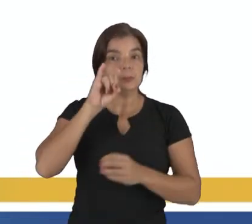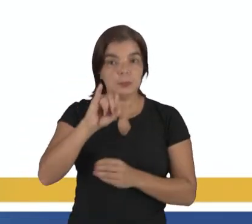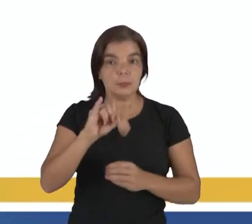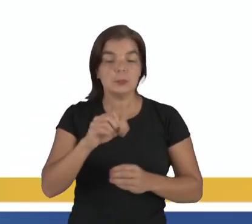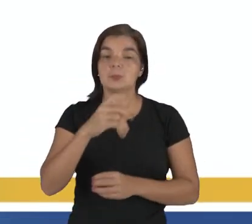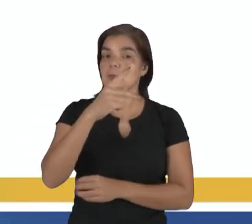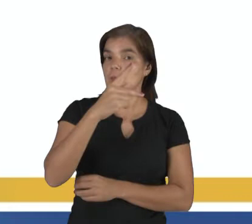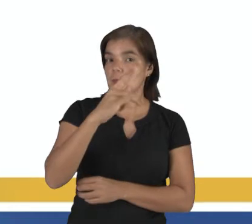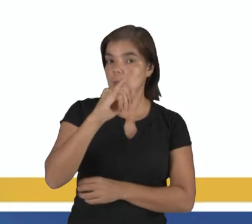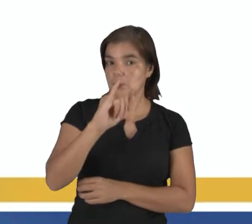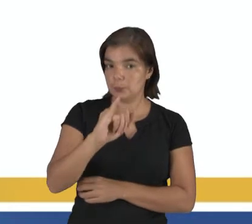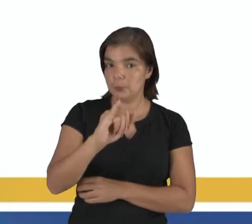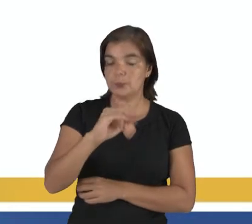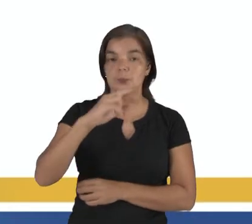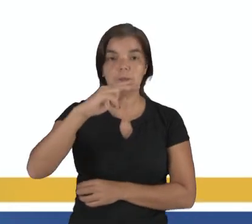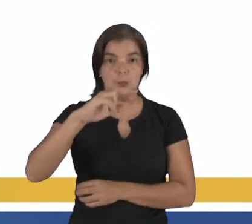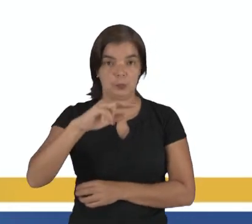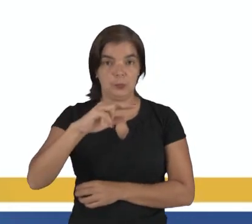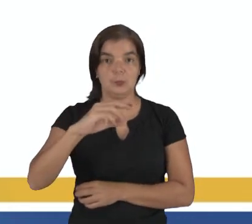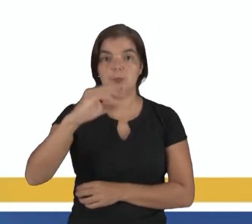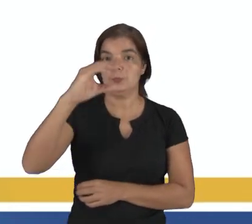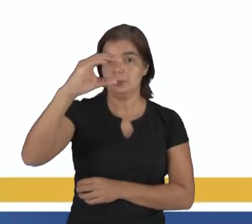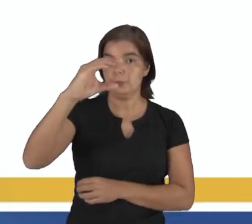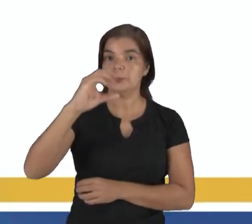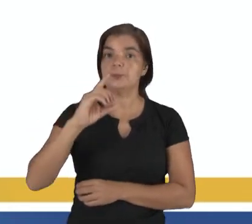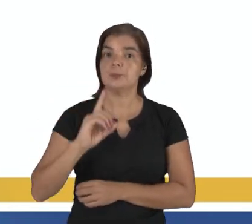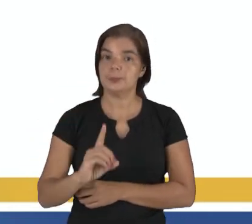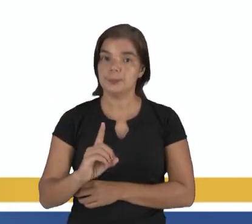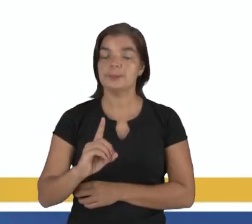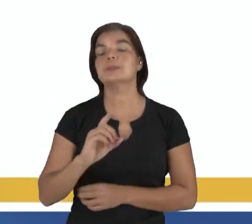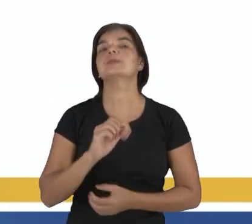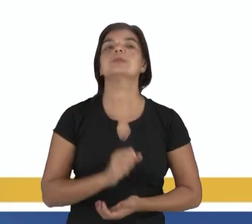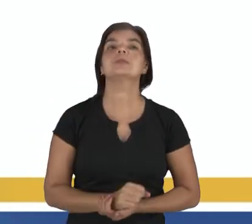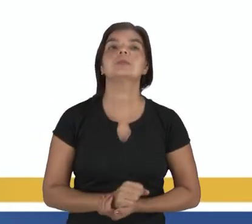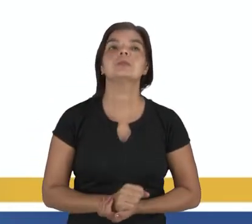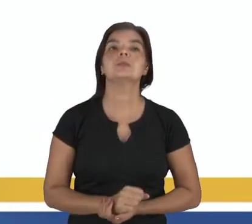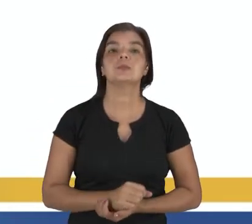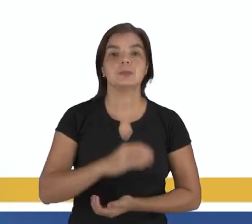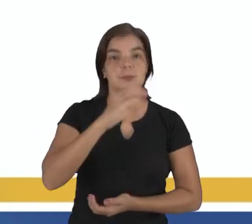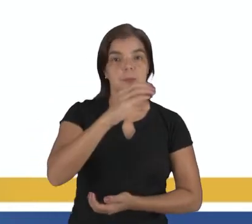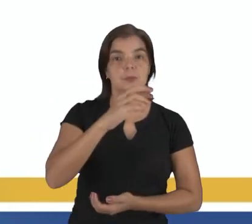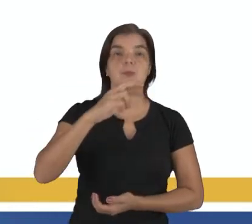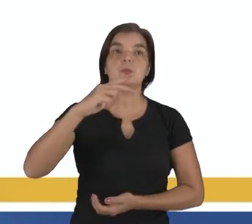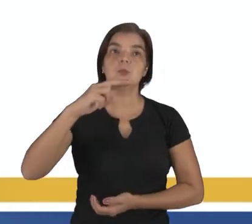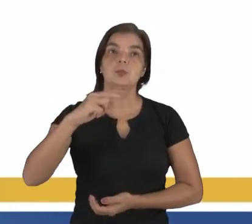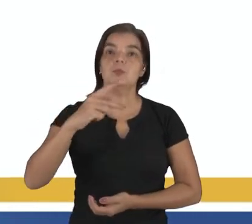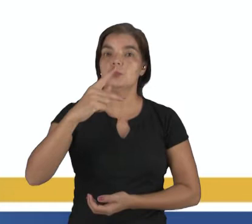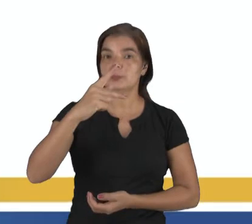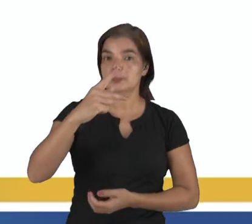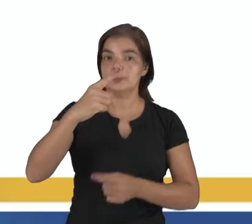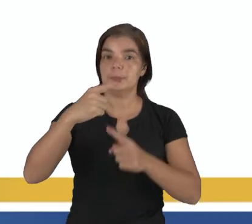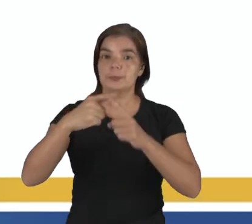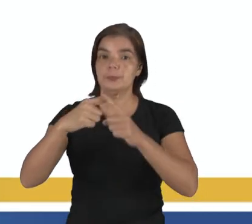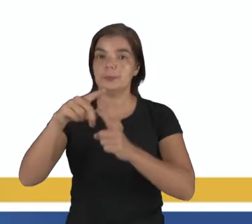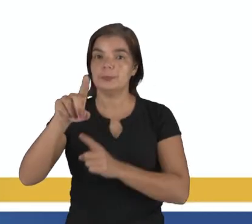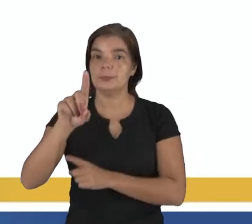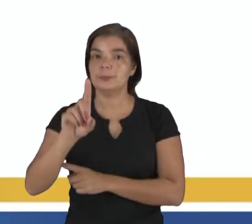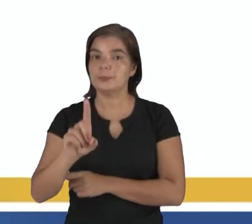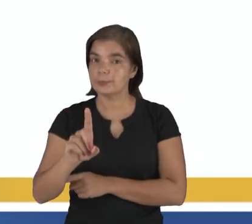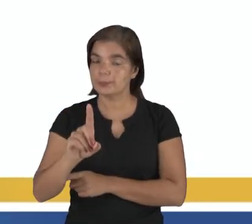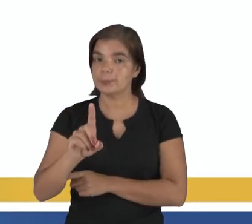C sobre D, o que nós estamos querendo é a circunferência. Então, vai ficar C é igual a